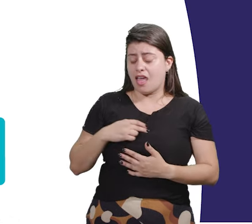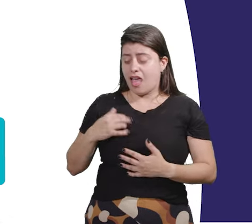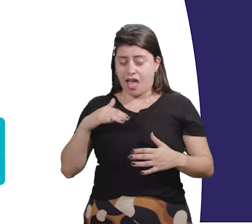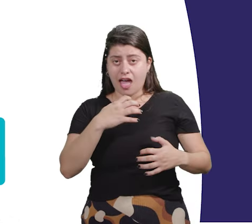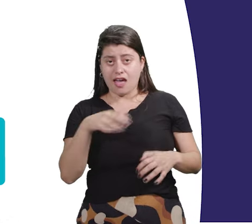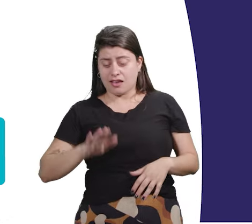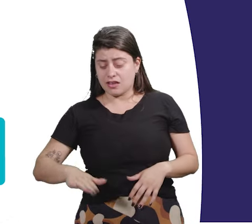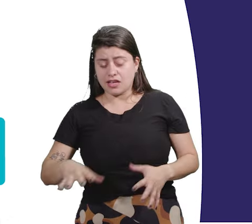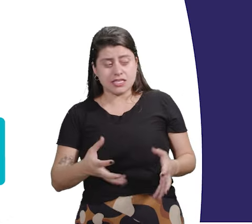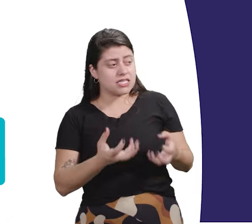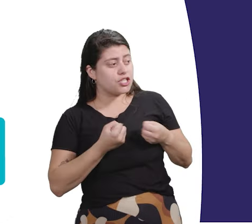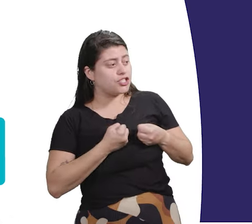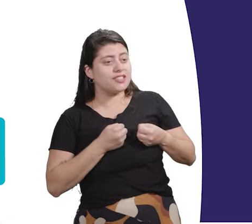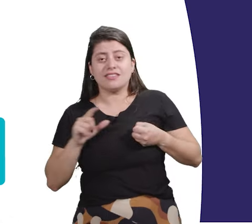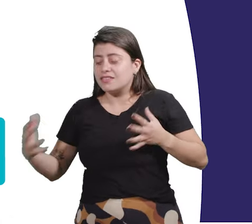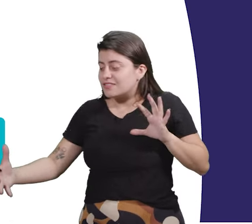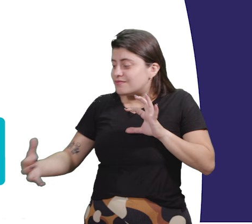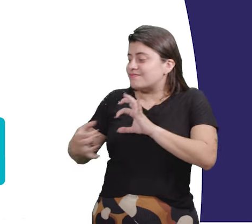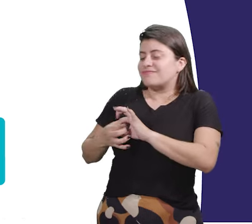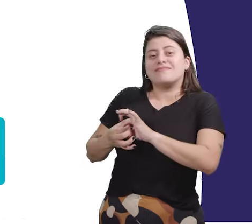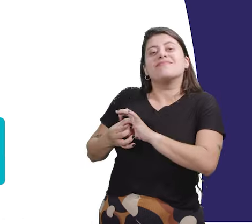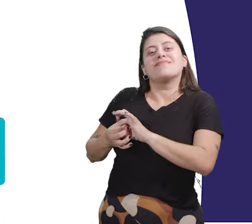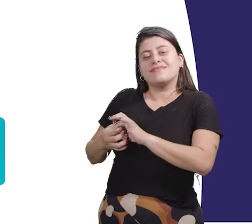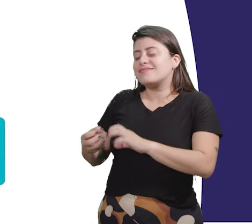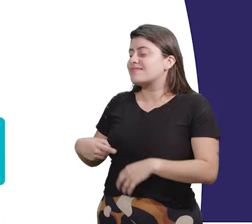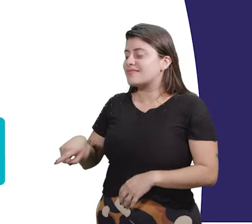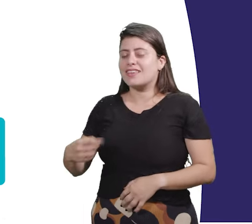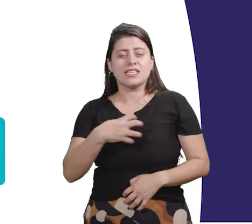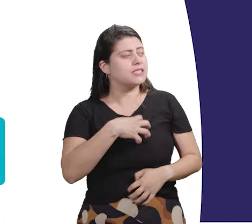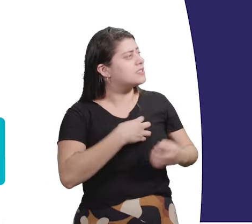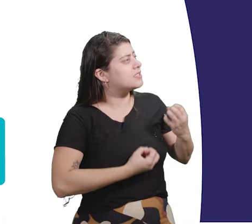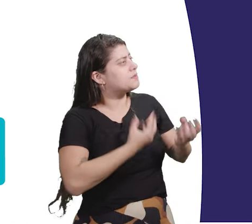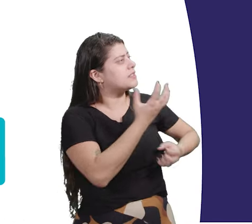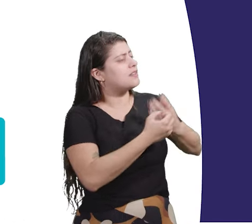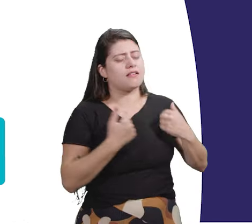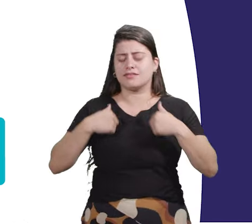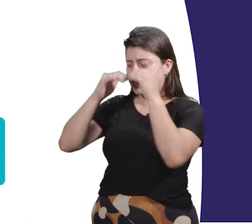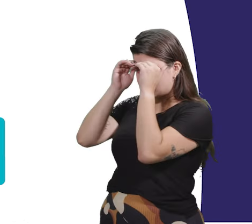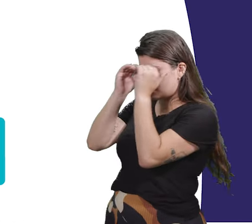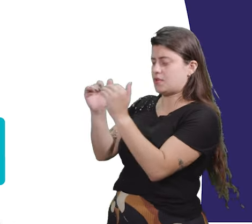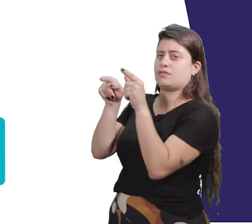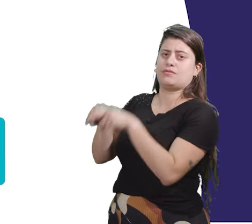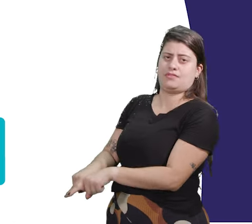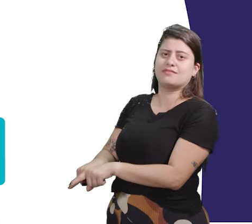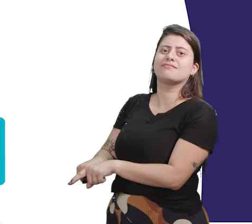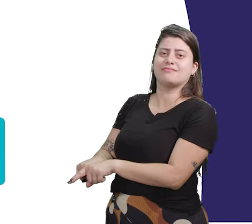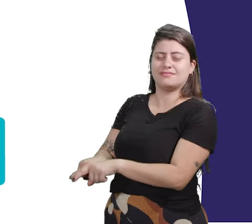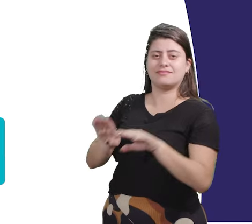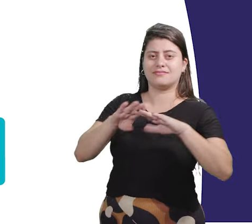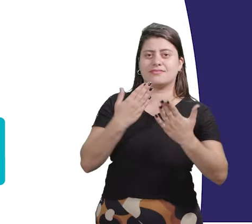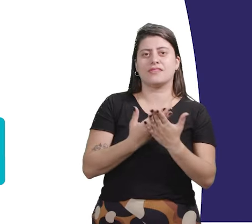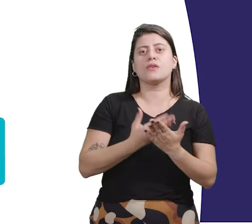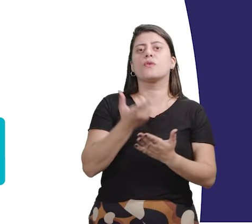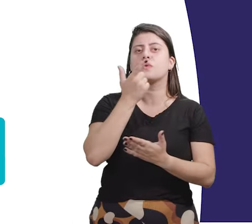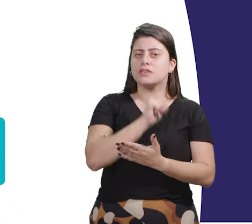acolhida, né, que seus sentimentos sejam validados, que ela seja respeitada, né, e que a escola ela consiga fazer as